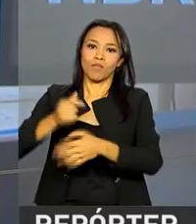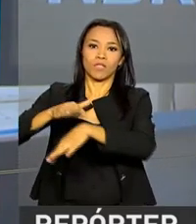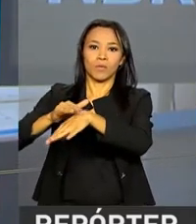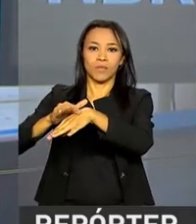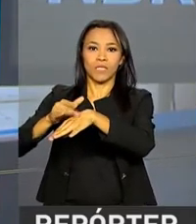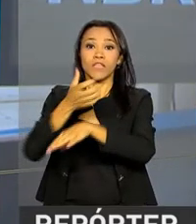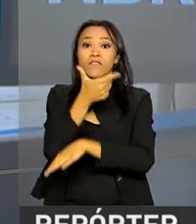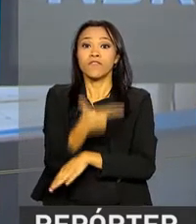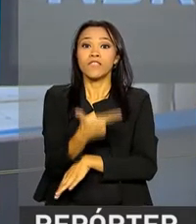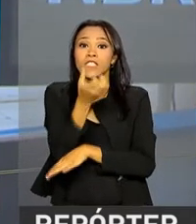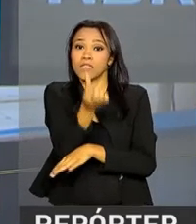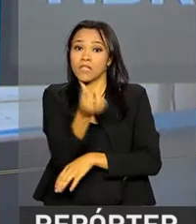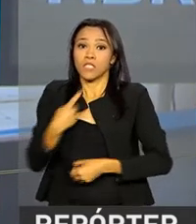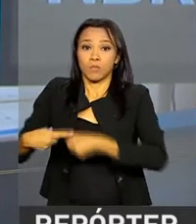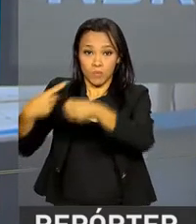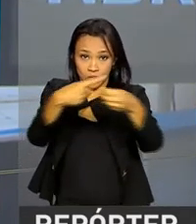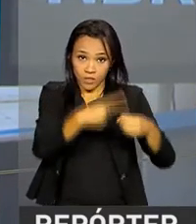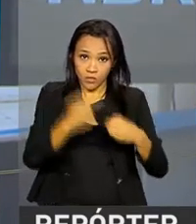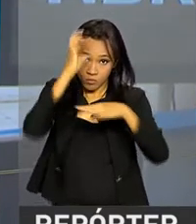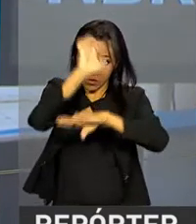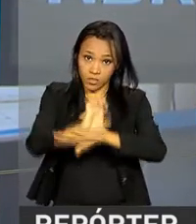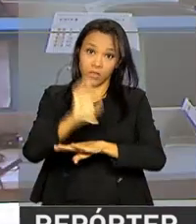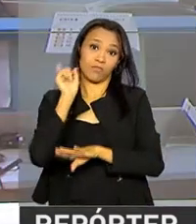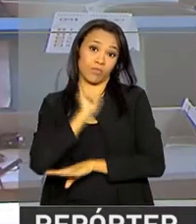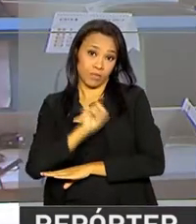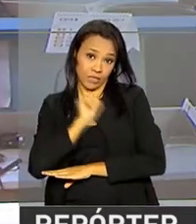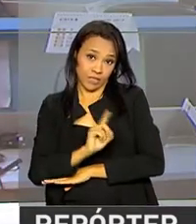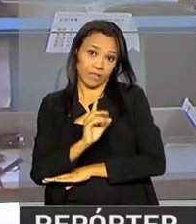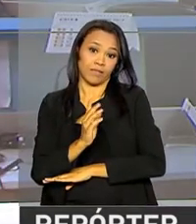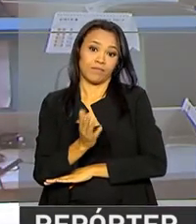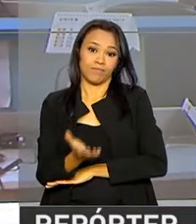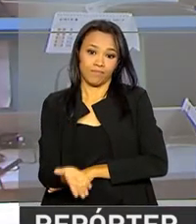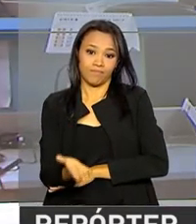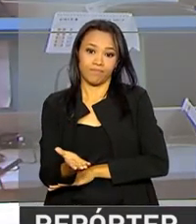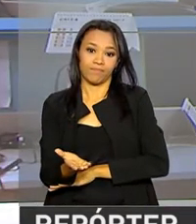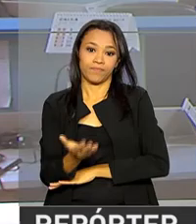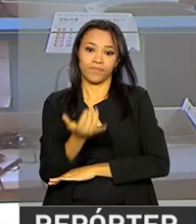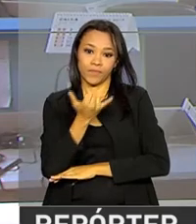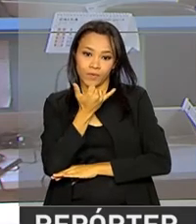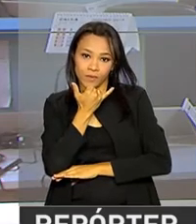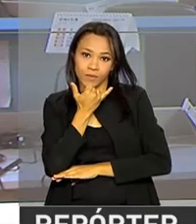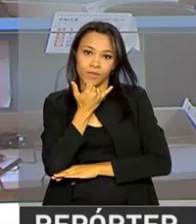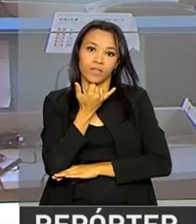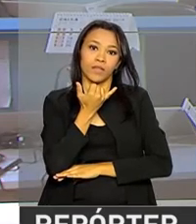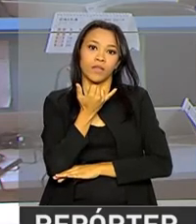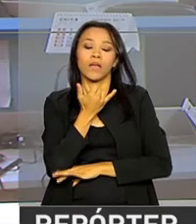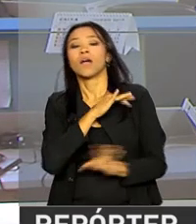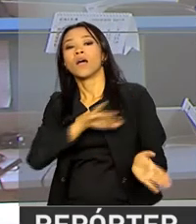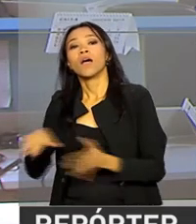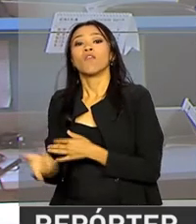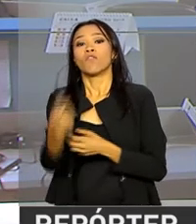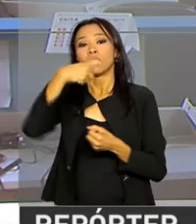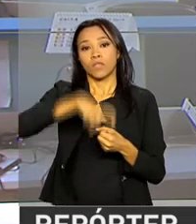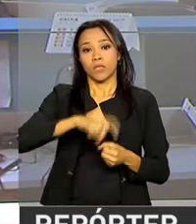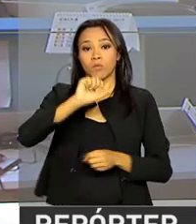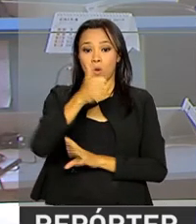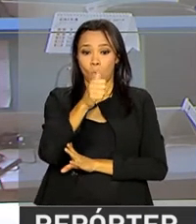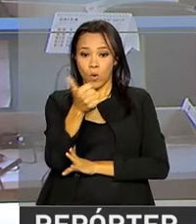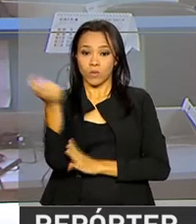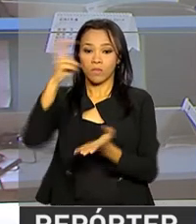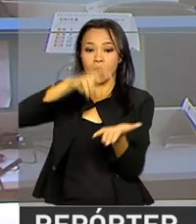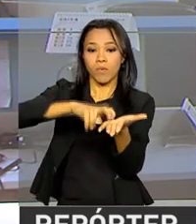26 municípios de minas gerais desculpa nós estamos por aqui voltamos às 11 da manhã